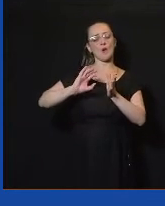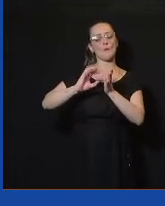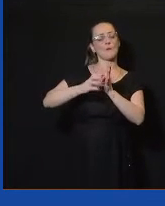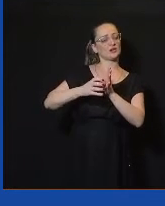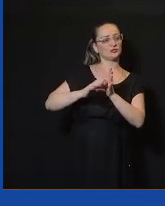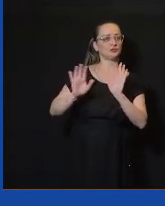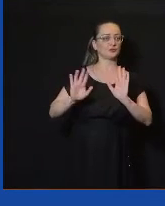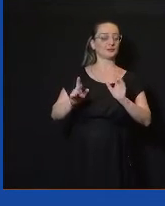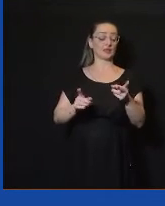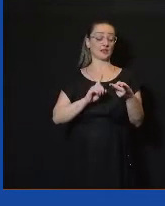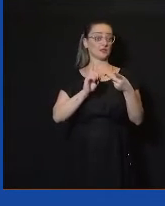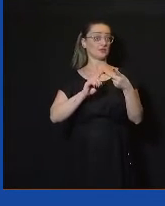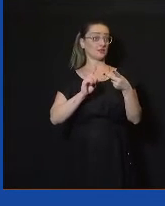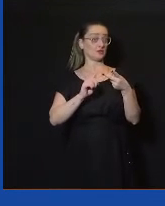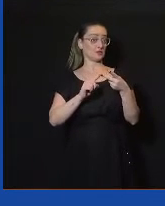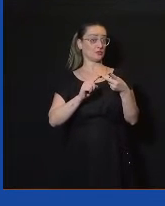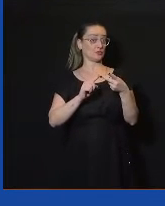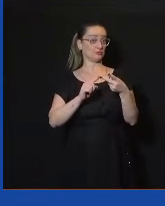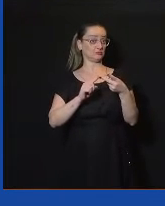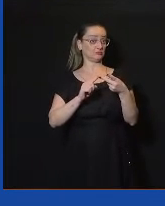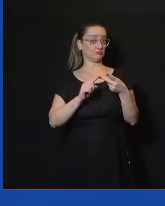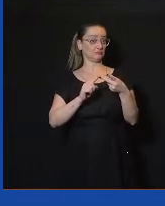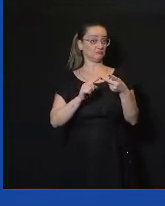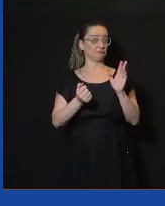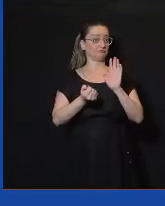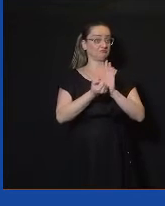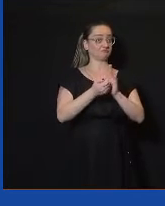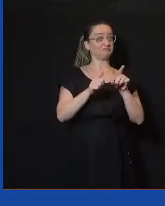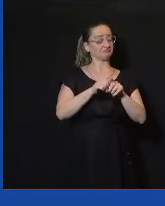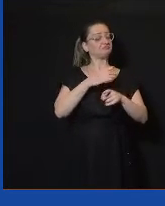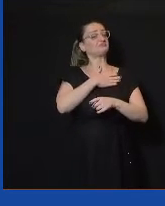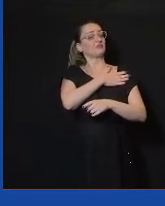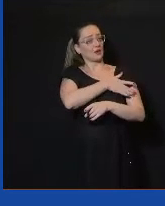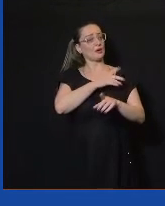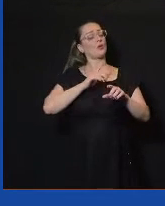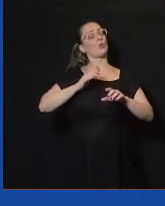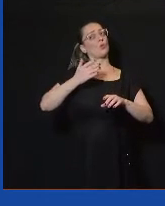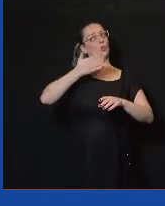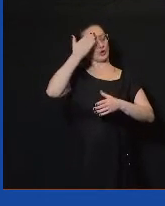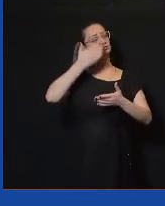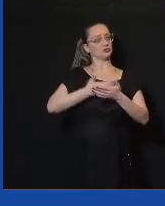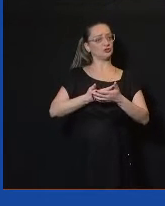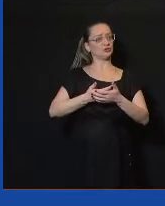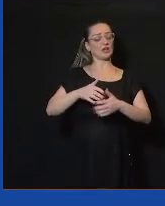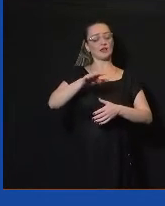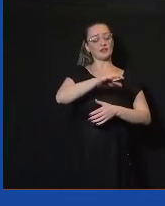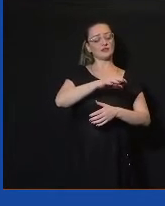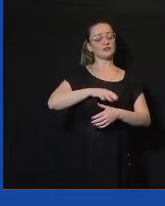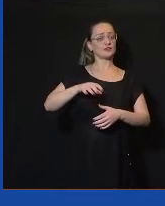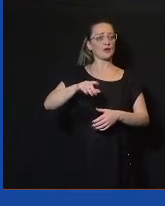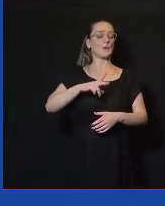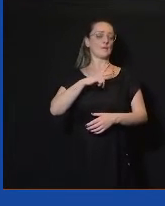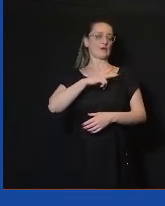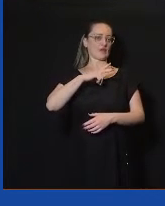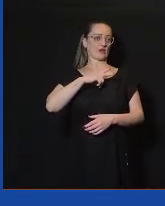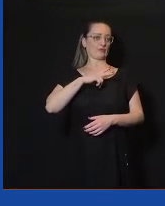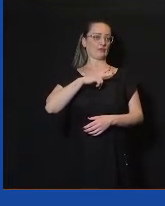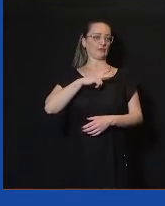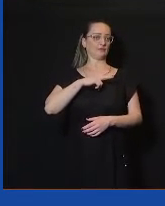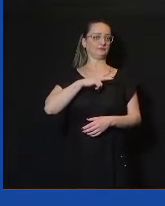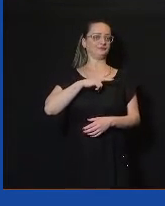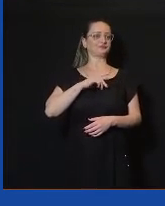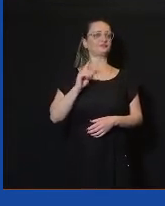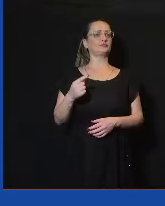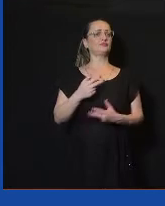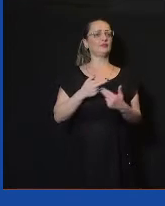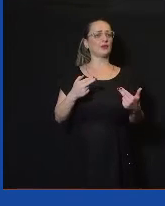que a segunda coisa foi um estigma e também, eu digo, um preconceito de parte a parte desses setores com o setor privado. Então, acho que isso foi uma coisa